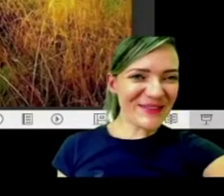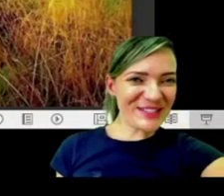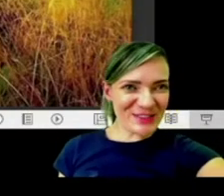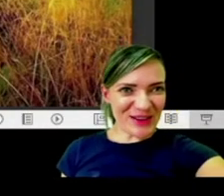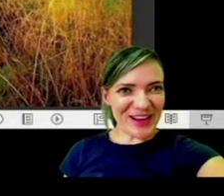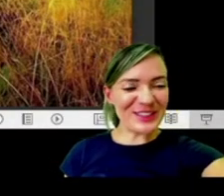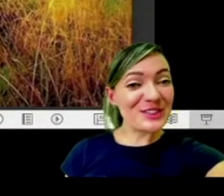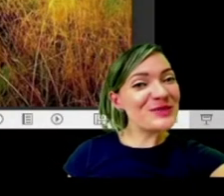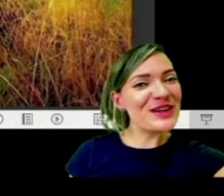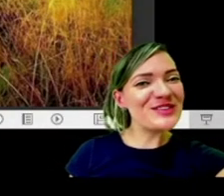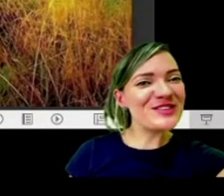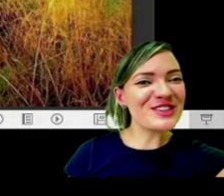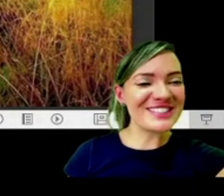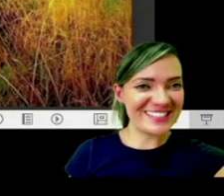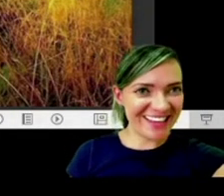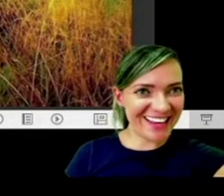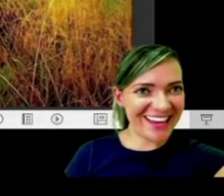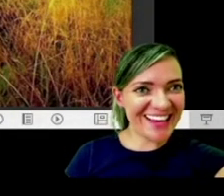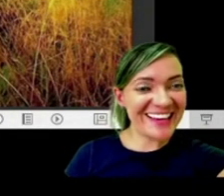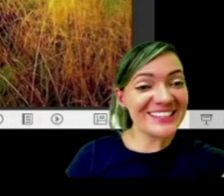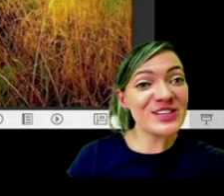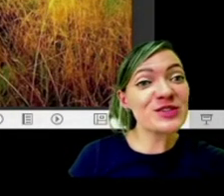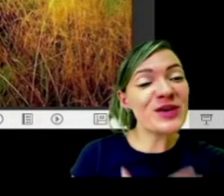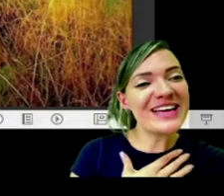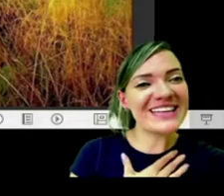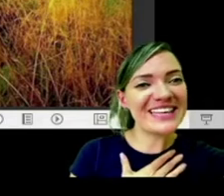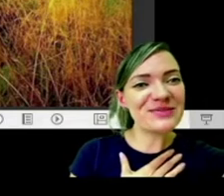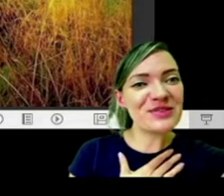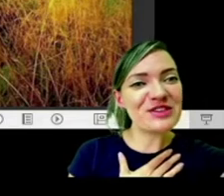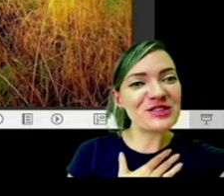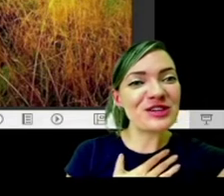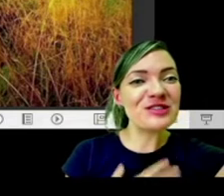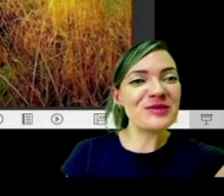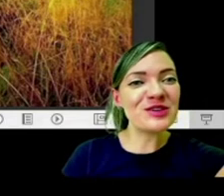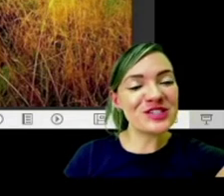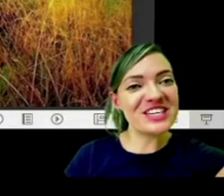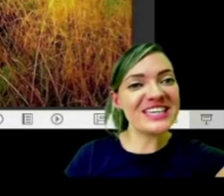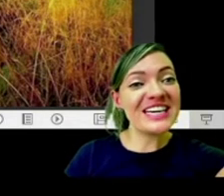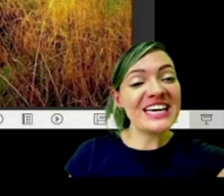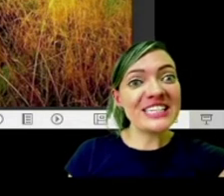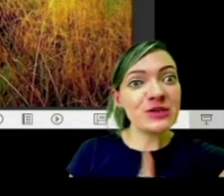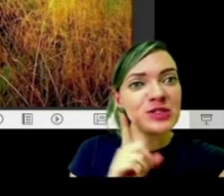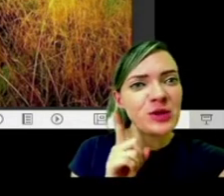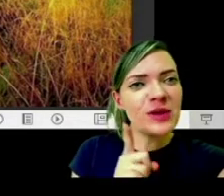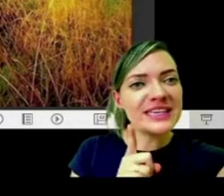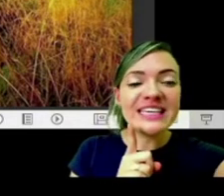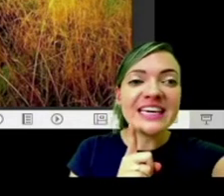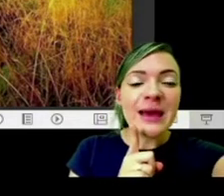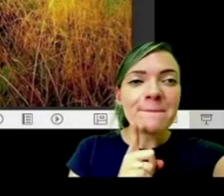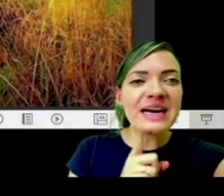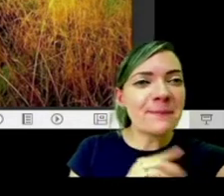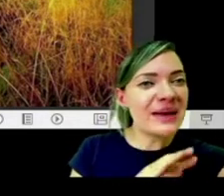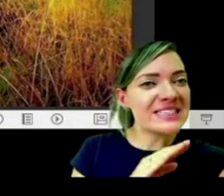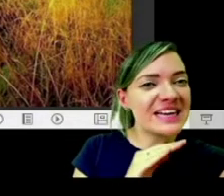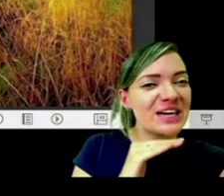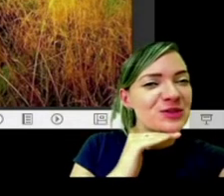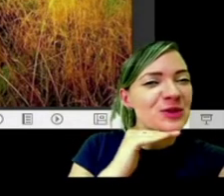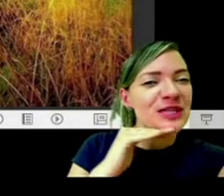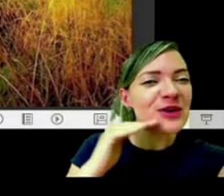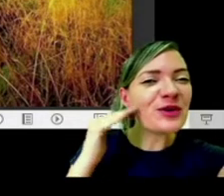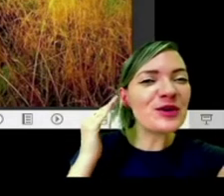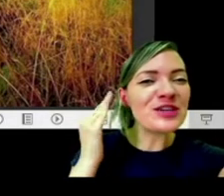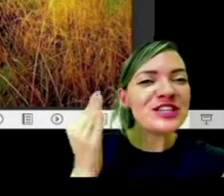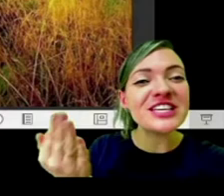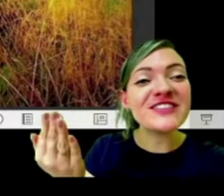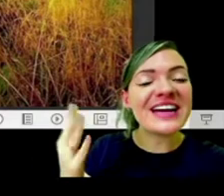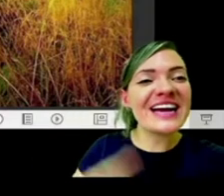E aí, pessoal, tudo bem com vocês? Eu sou a Renata, professora de biologia, e eu estou aqui para passar